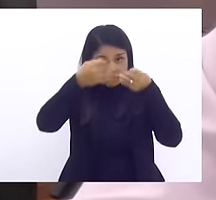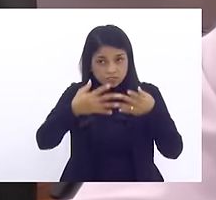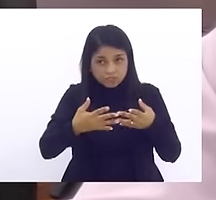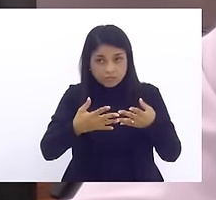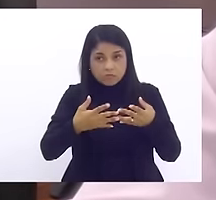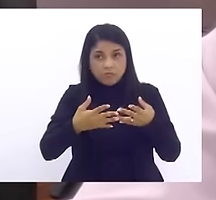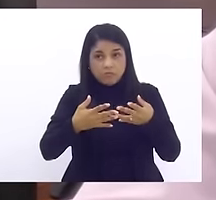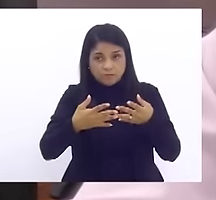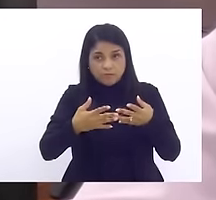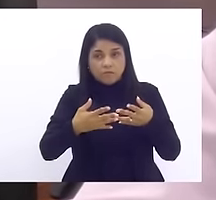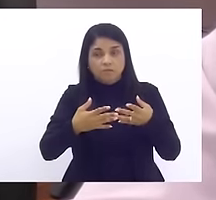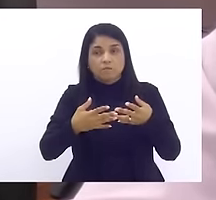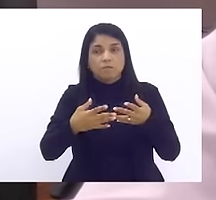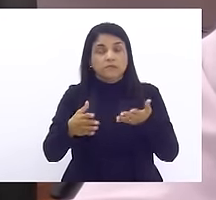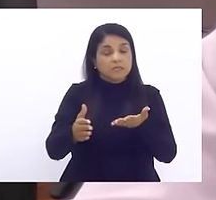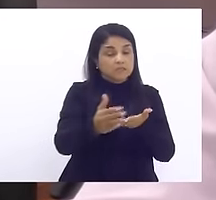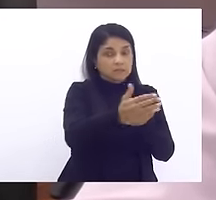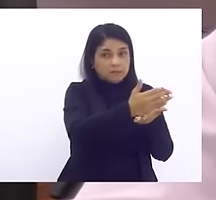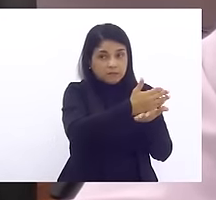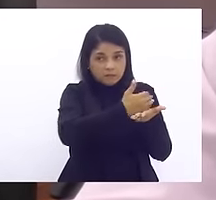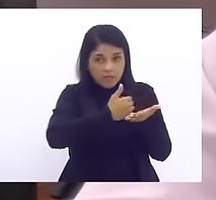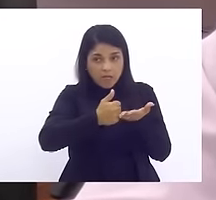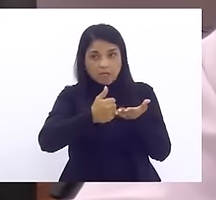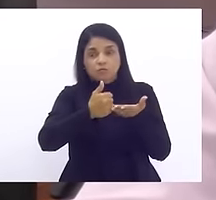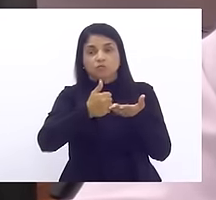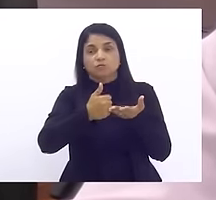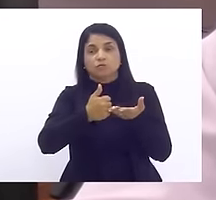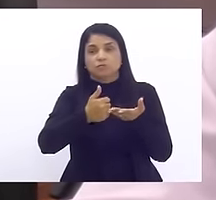concretos para poder sobre viagem